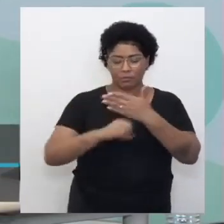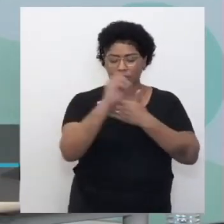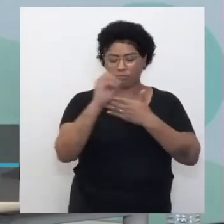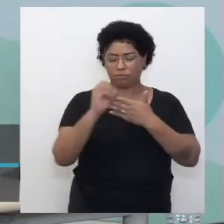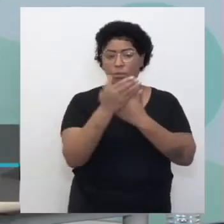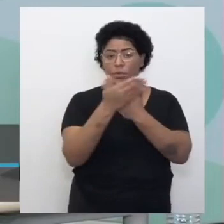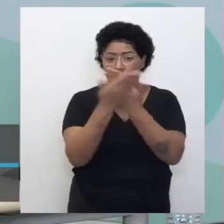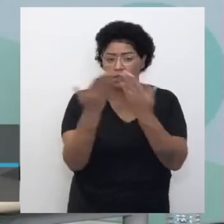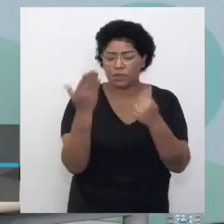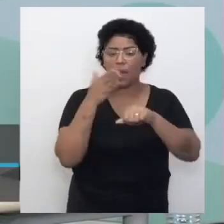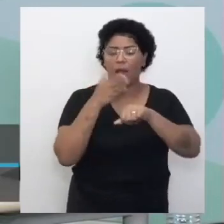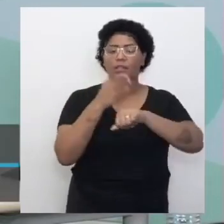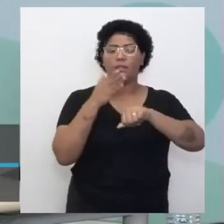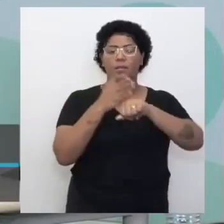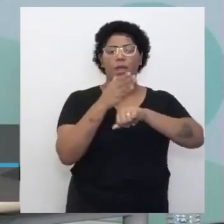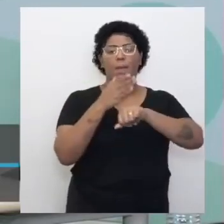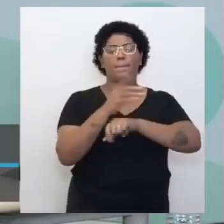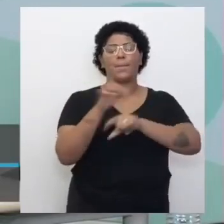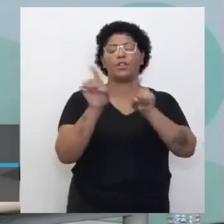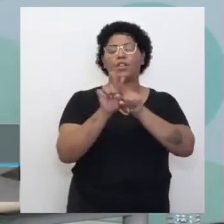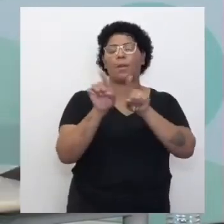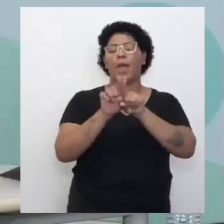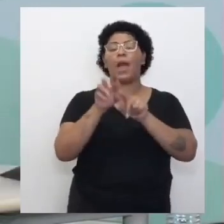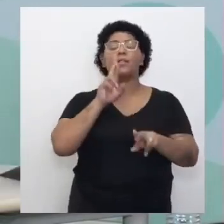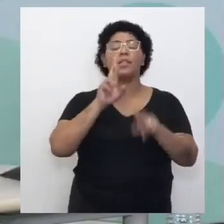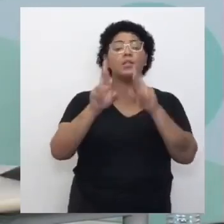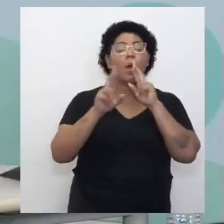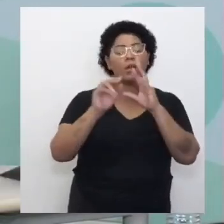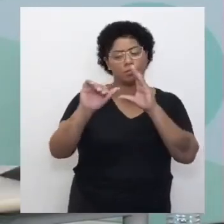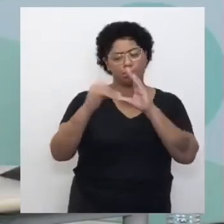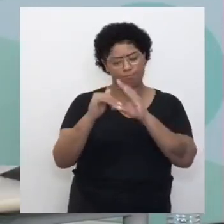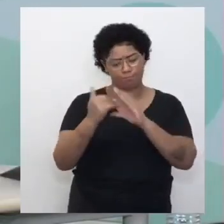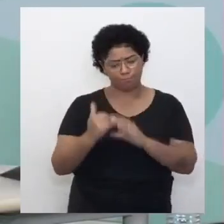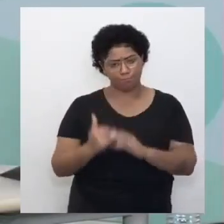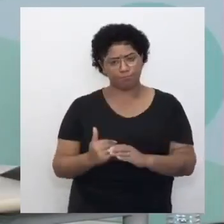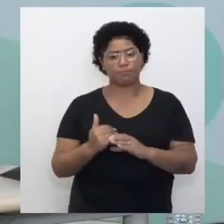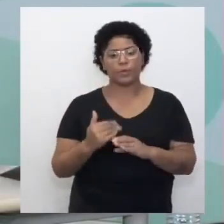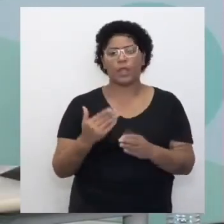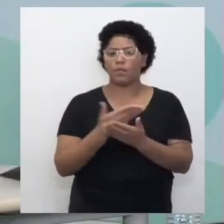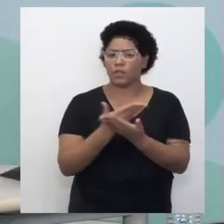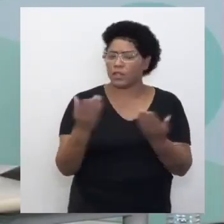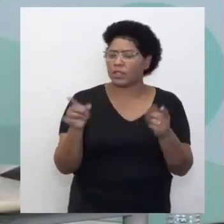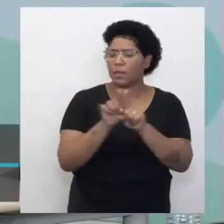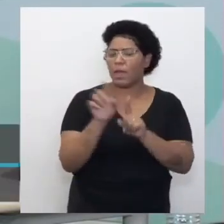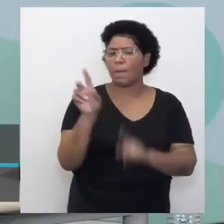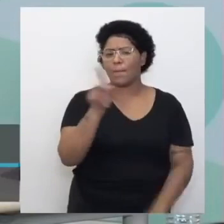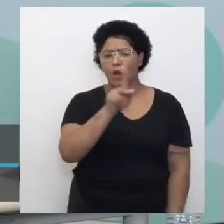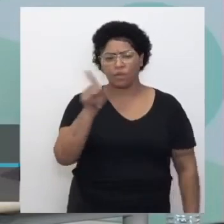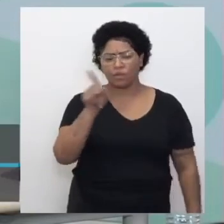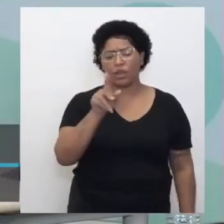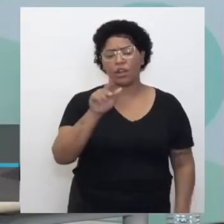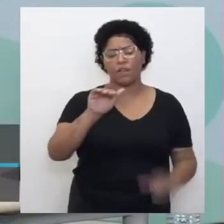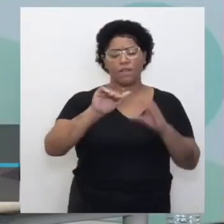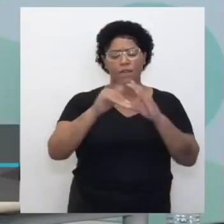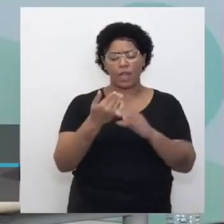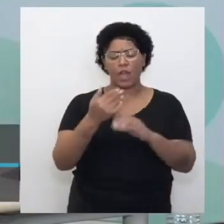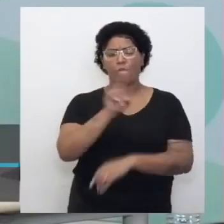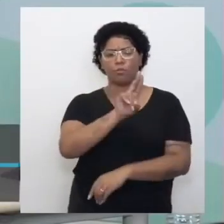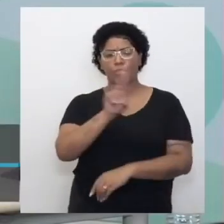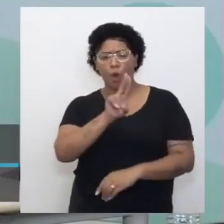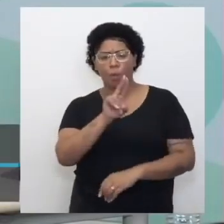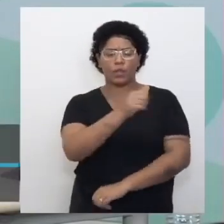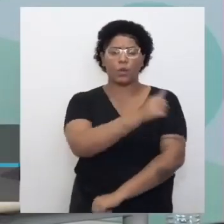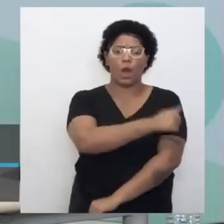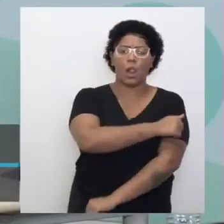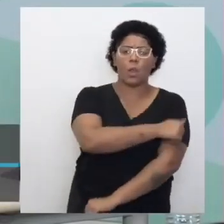aula. Entrem lá no chat, coloquem as respostas das atividades e você, professor, mande pra gente o nome do seu aluno, a cidade, a escola, que a